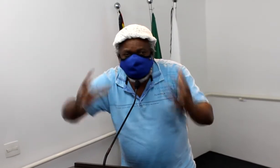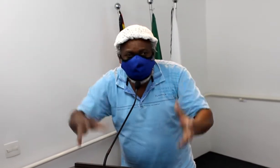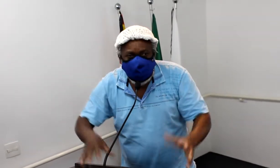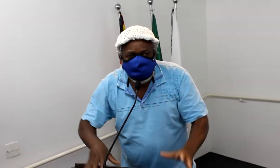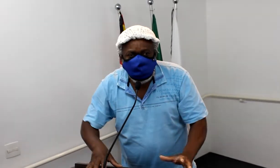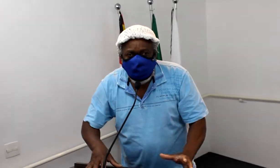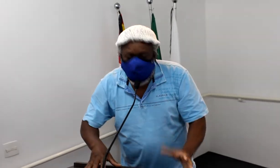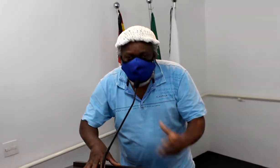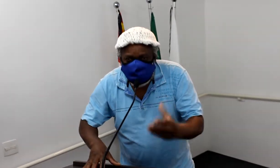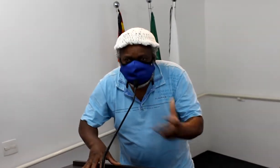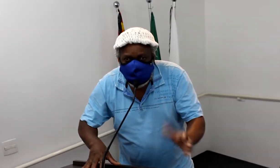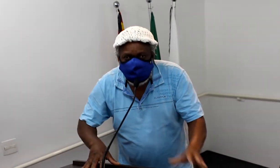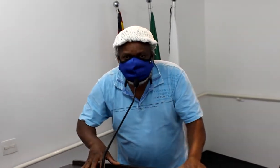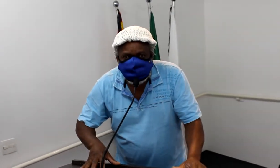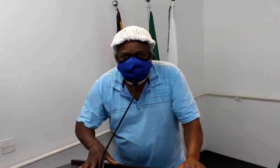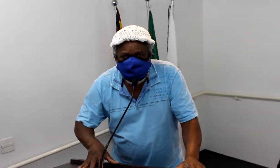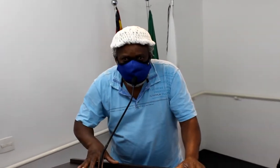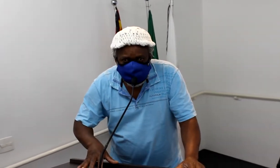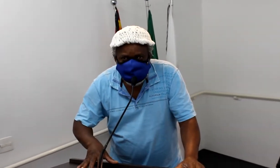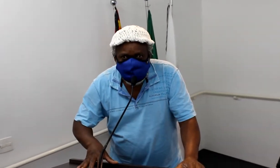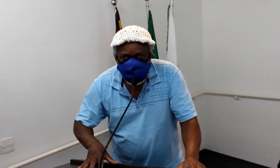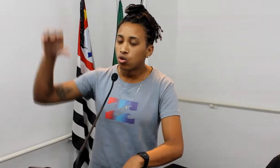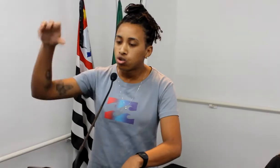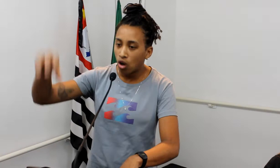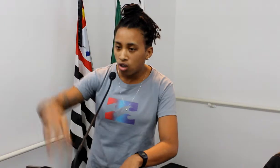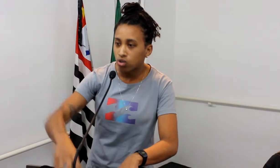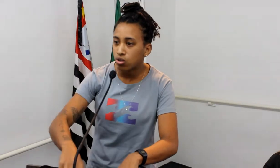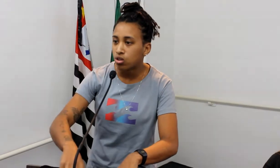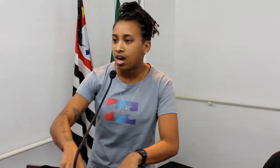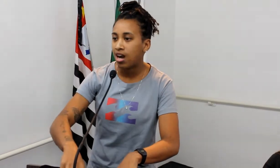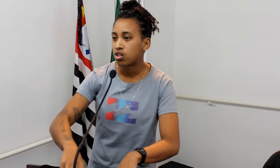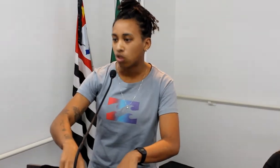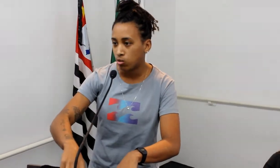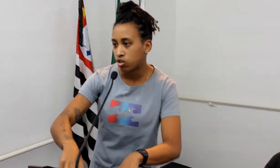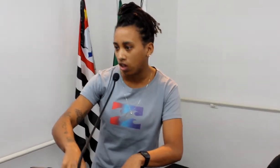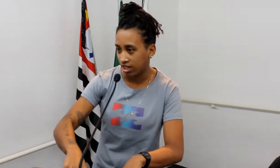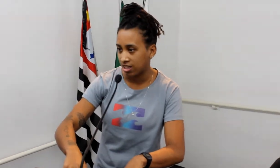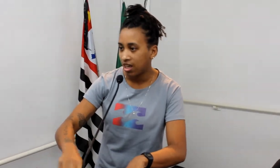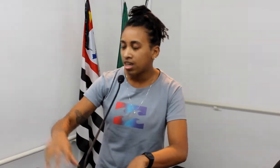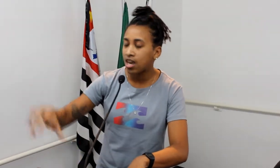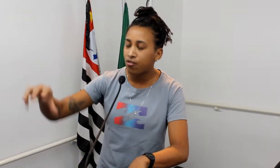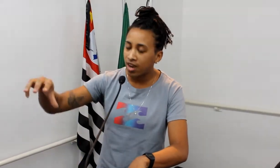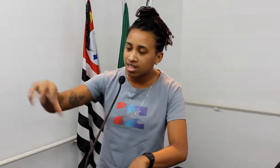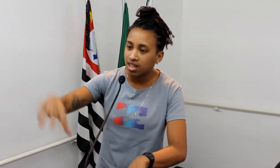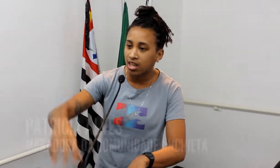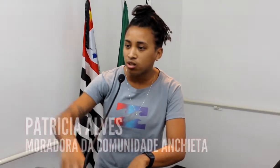pode ser um advogado ou pode ser o presidente do Brasil. O dono do lugar somos